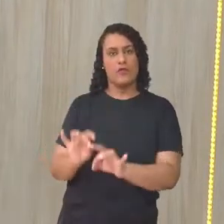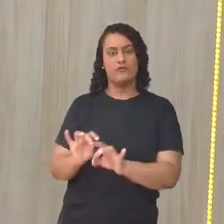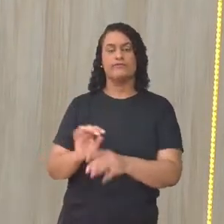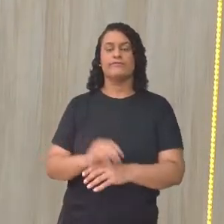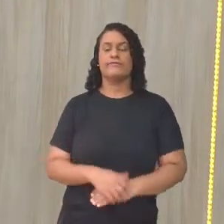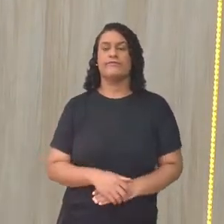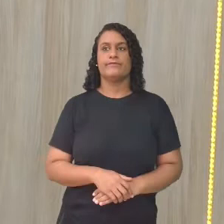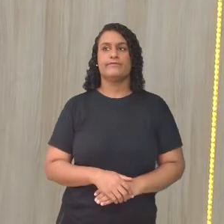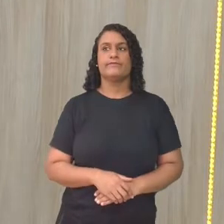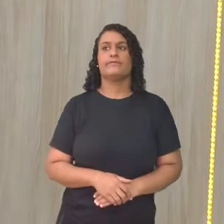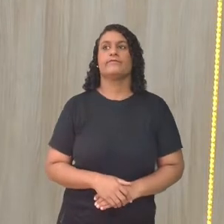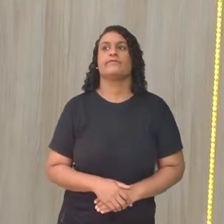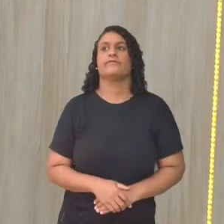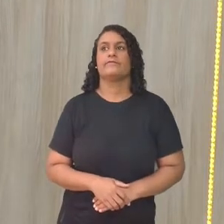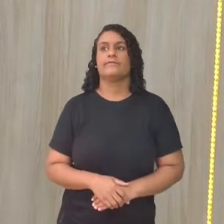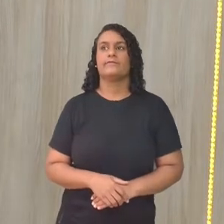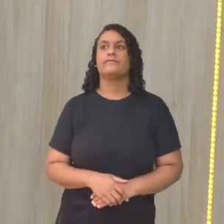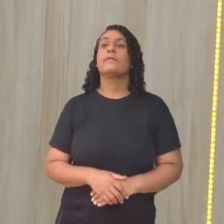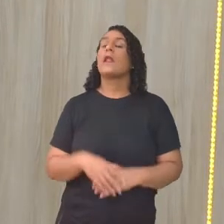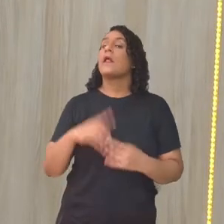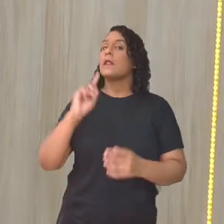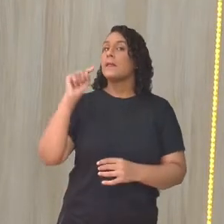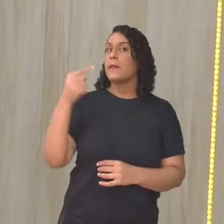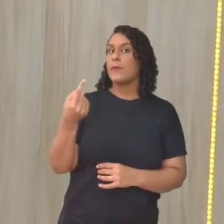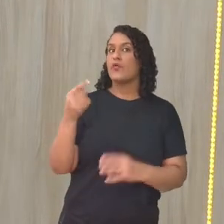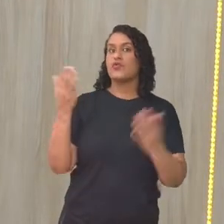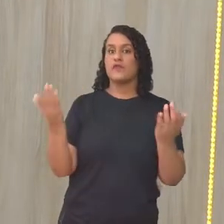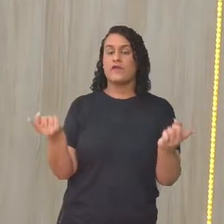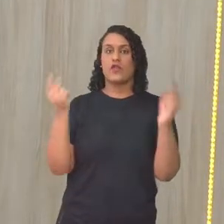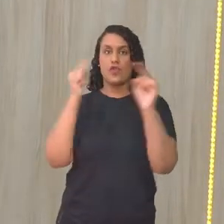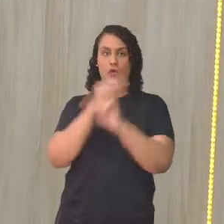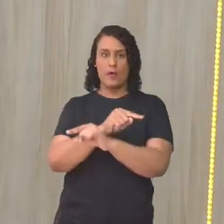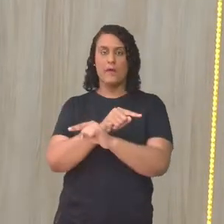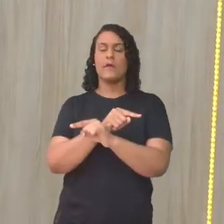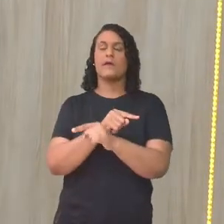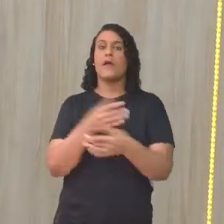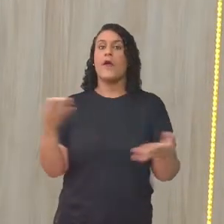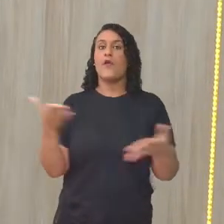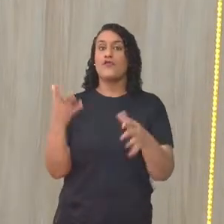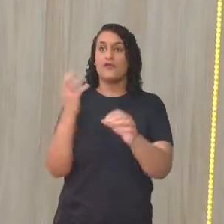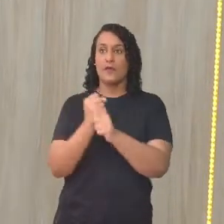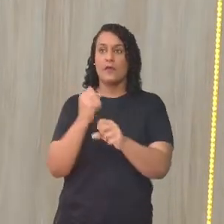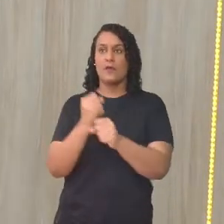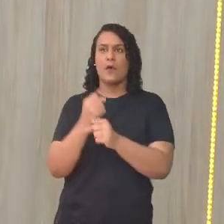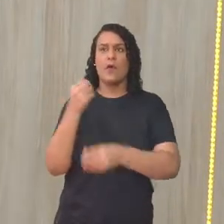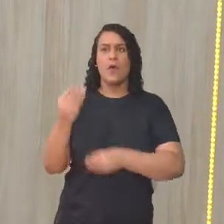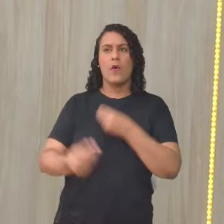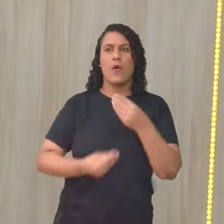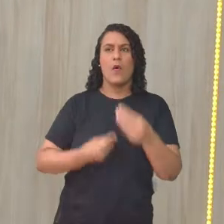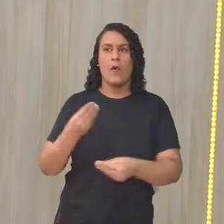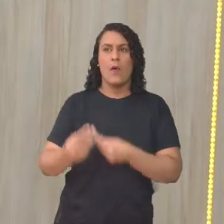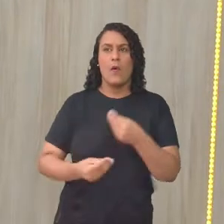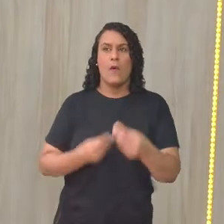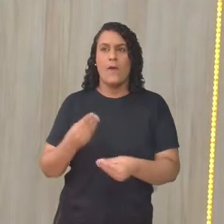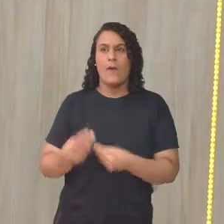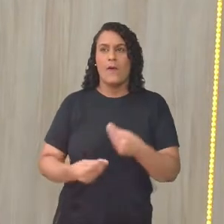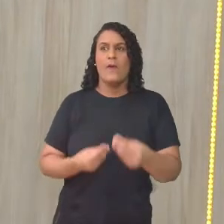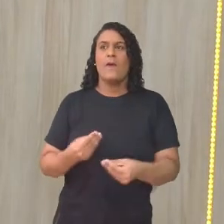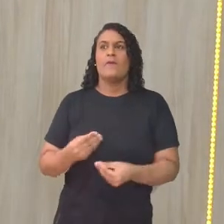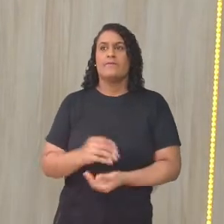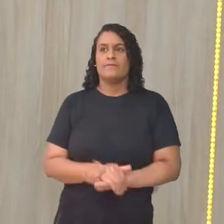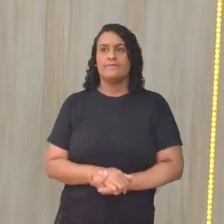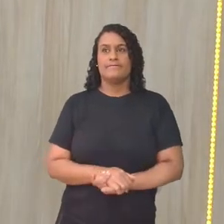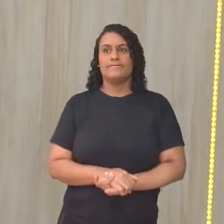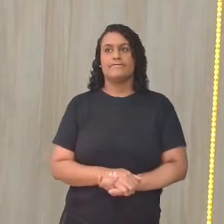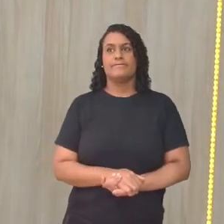vai colocar aqui esse com esse, depois esse com esse, que é o que a gente vai montar hoje. Como que seria esse cálculo, Ricardinho? Como é que a gente vai poder